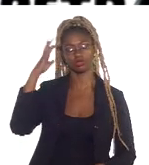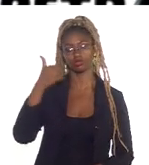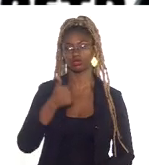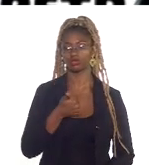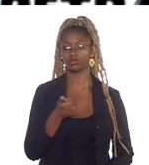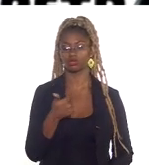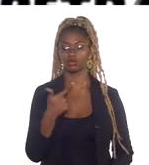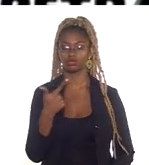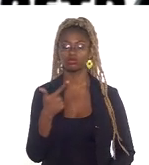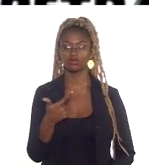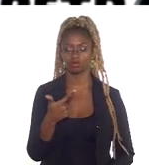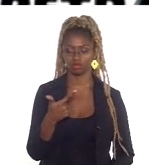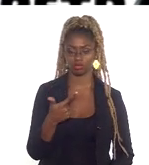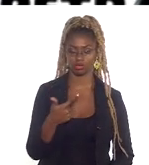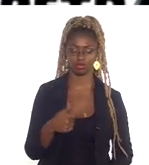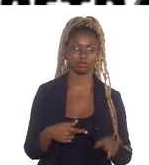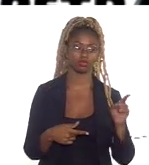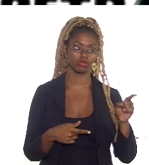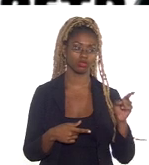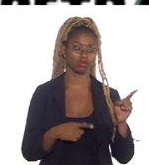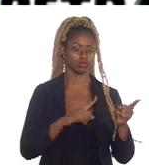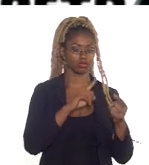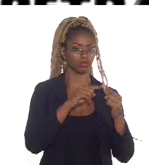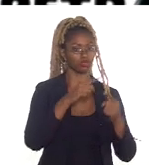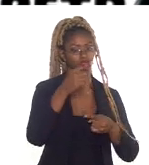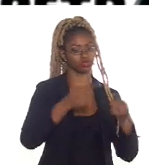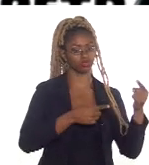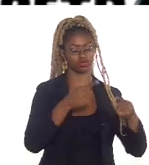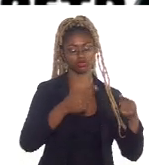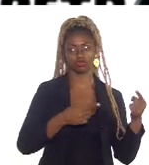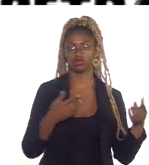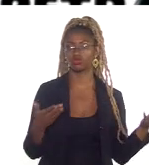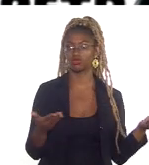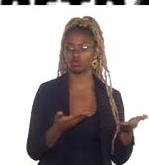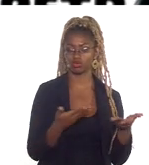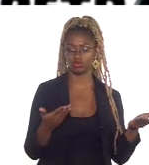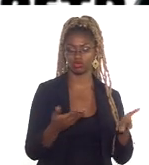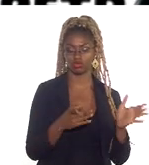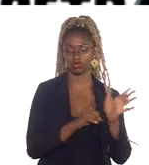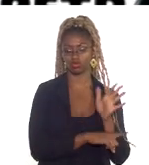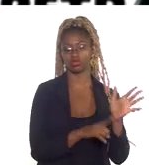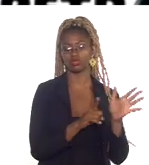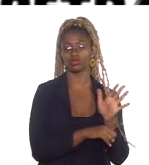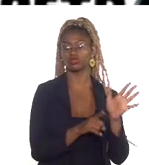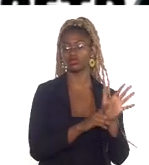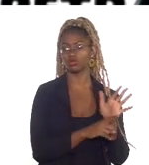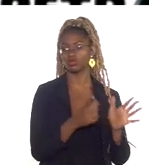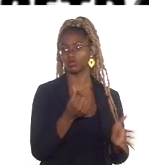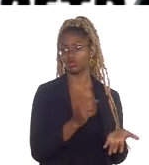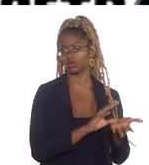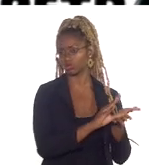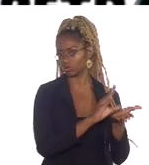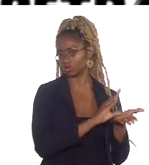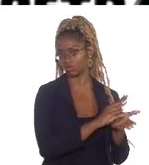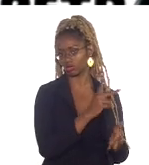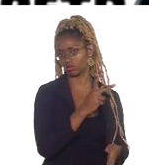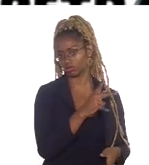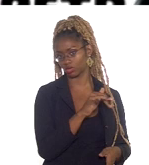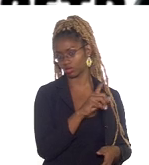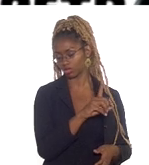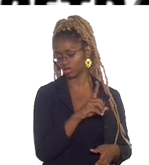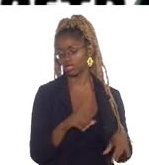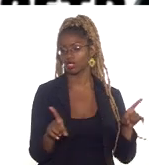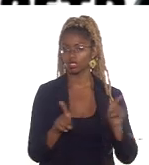tá, tanto no que tange ao que foi discutido hoje, né, da dedução dos investimentos de P&D, quanto